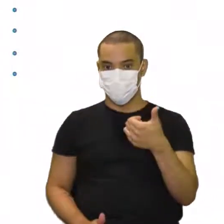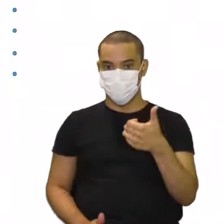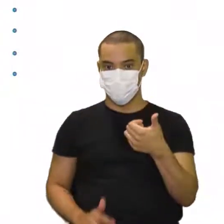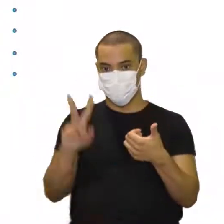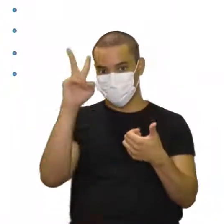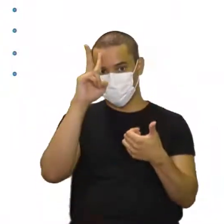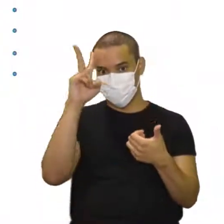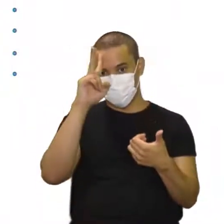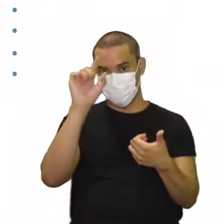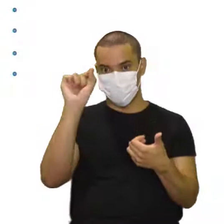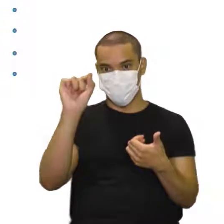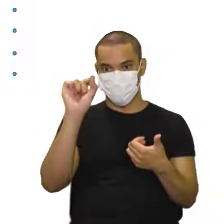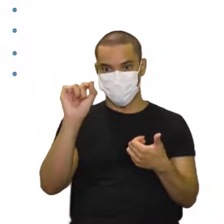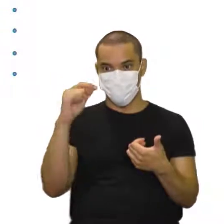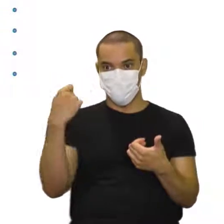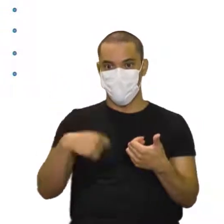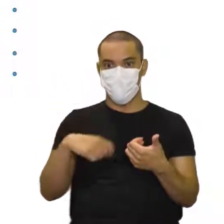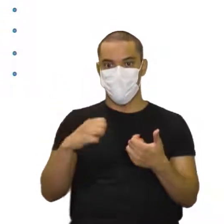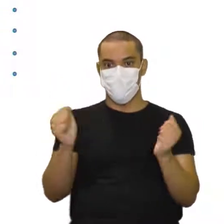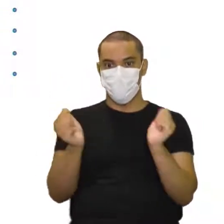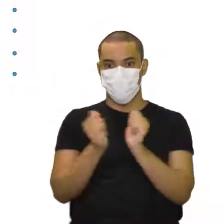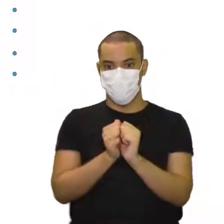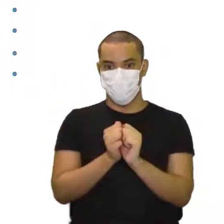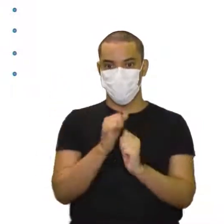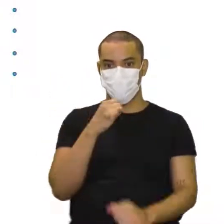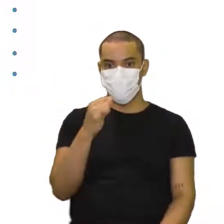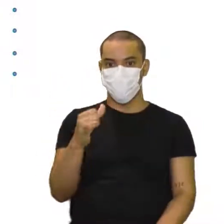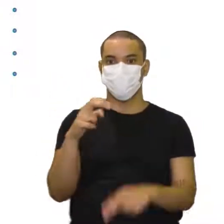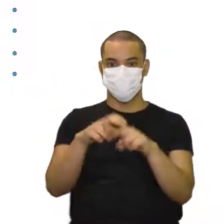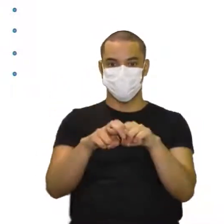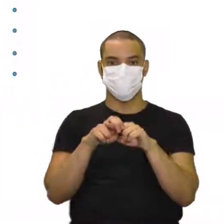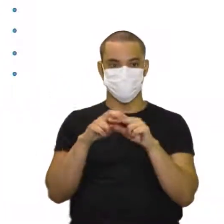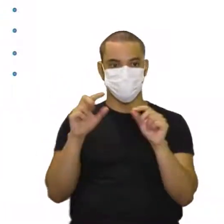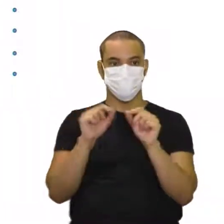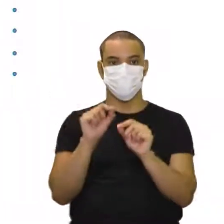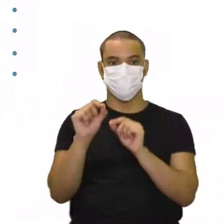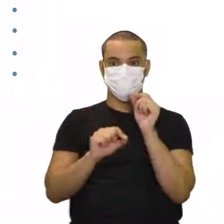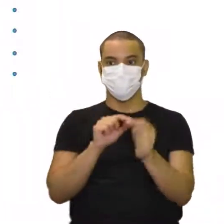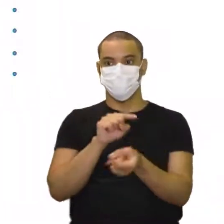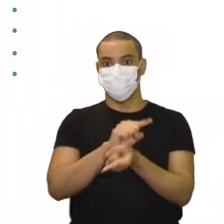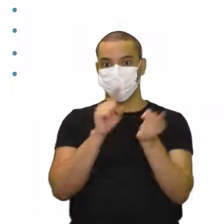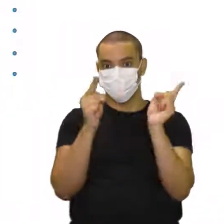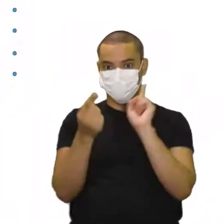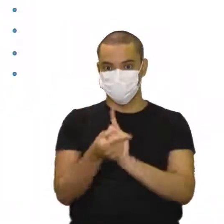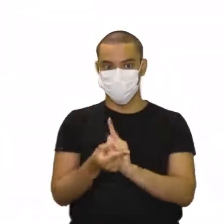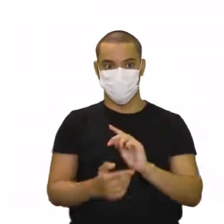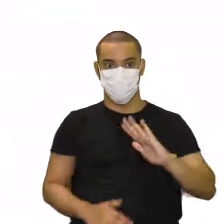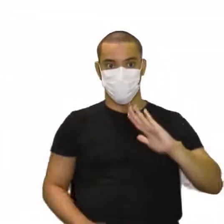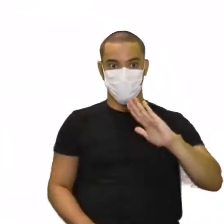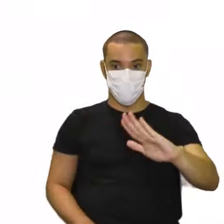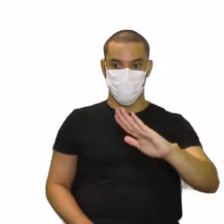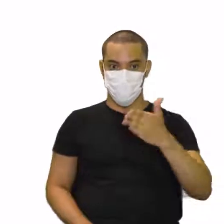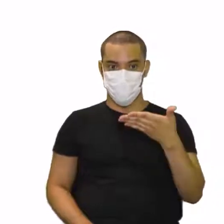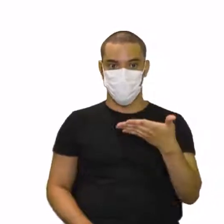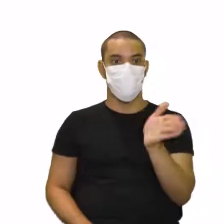magnética aqui é em relação ao elétron, tá? Por isso que ela está aí, é o sentido contrário do empurrão, lembrar disso. A